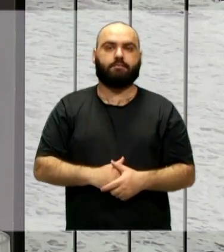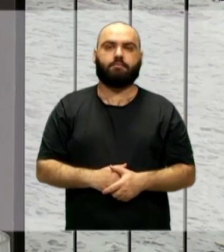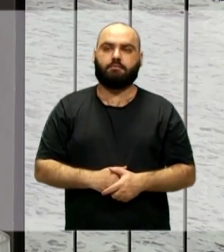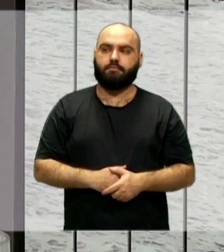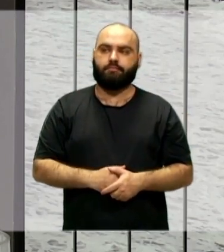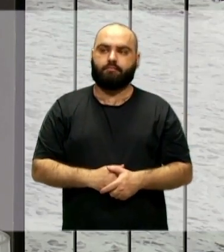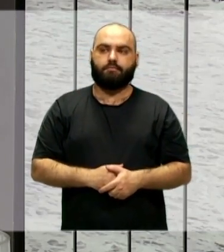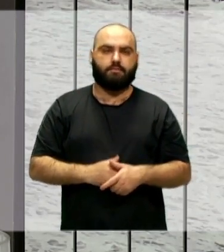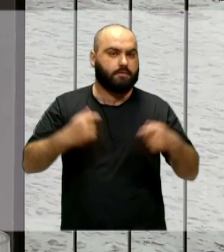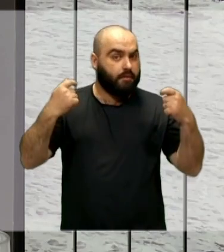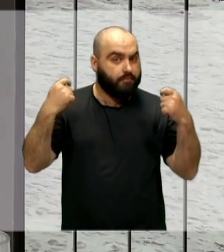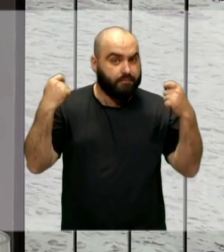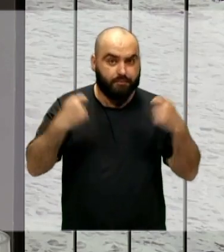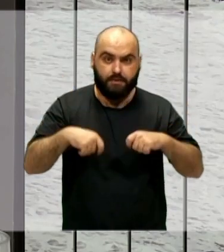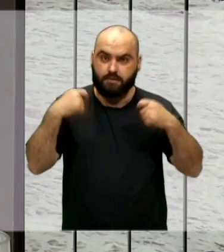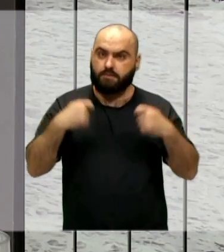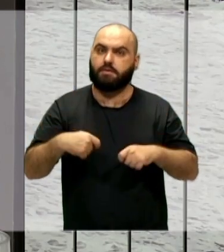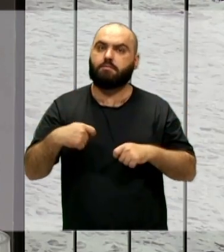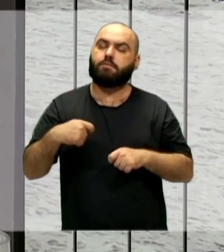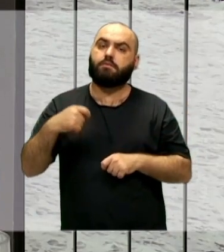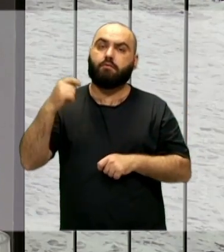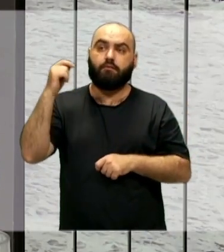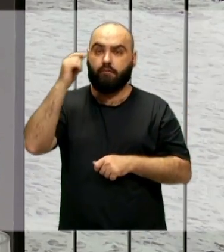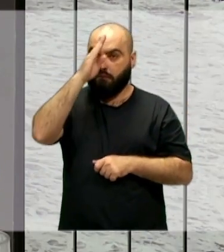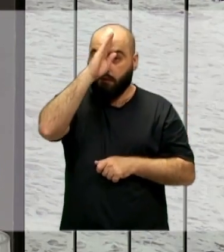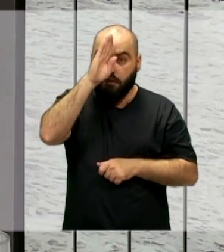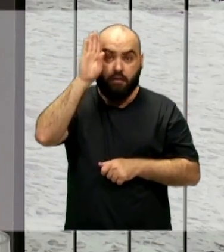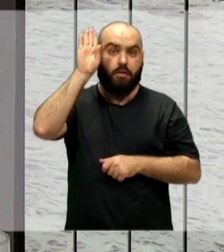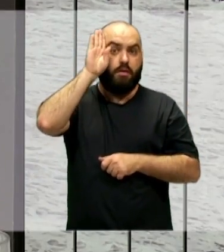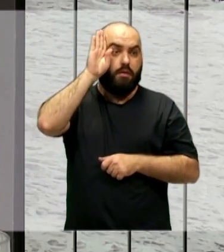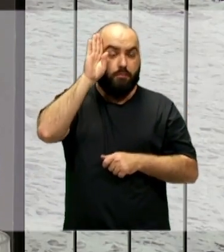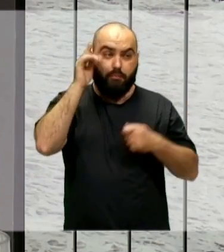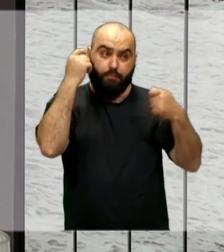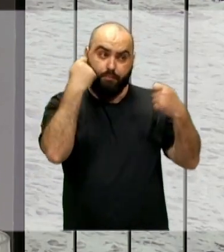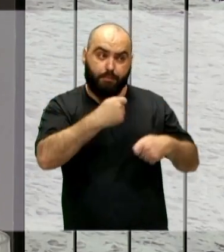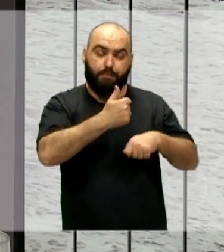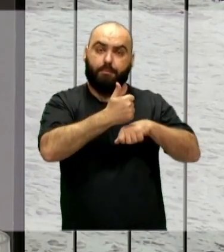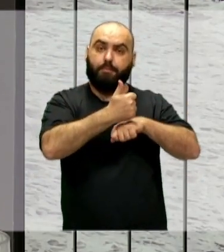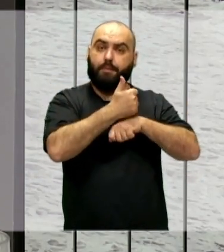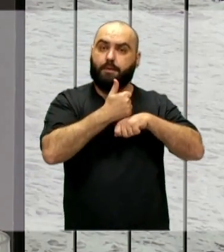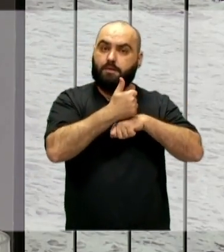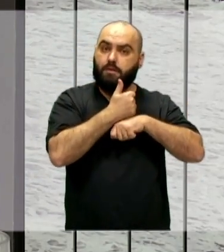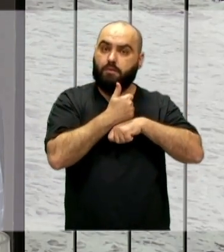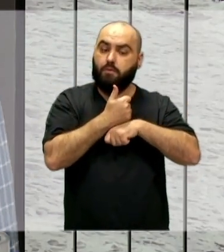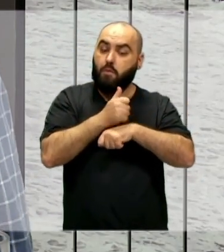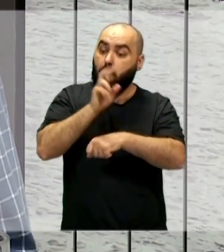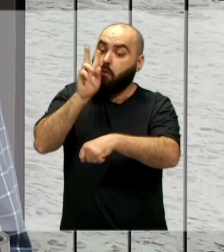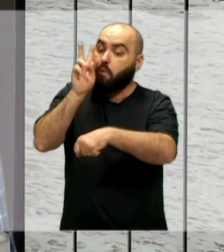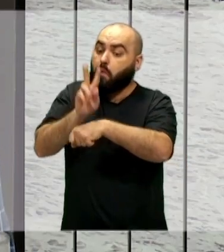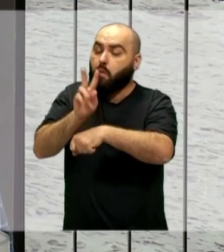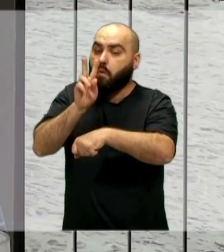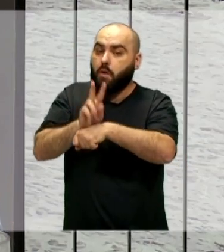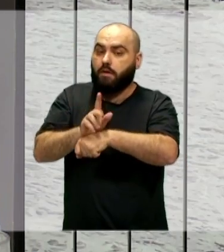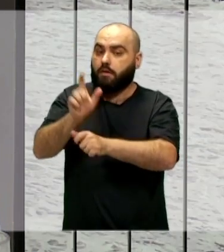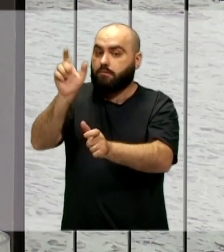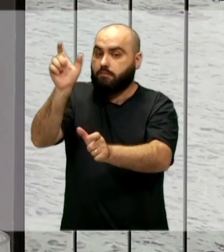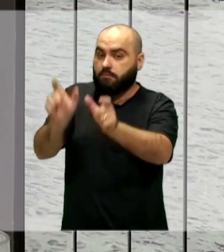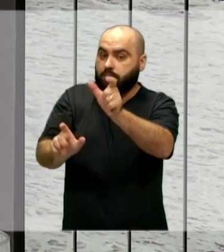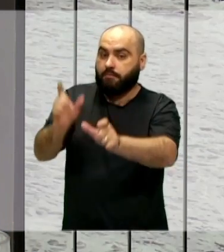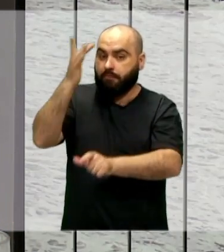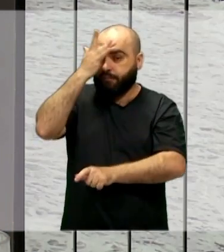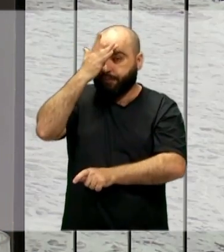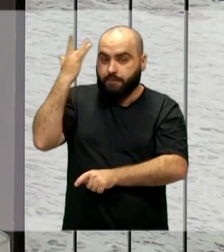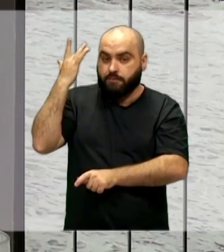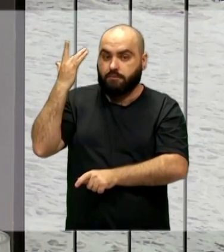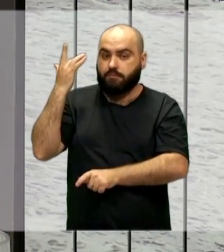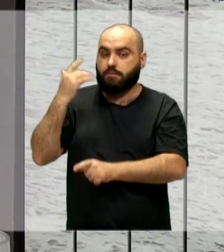de acadêmicos, precisamos de profissionais e a gente precisa, antes de tudo, cuidar dessas pessoas. Então, a ideia do amigo, ela surgiu